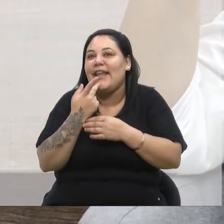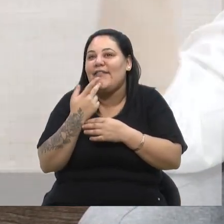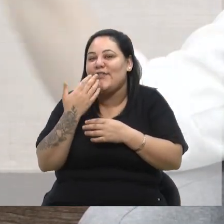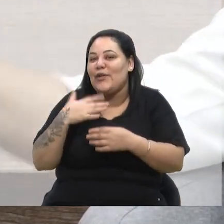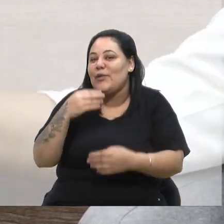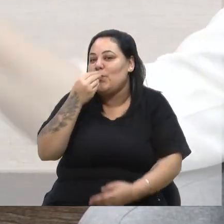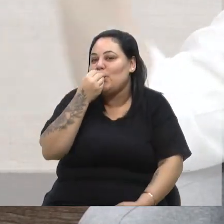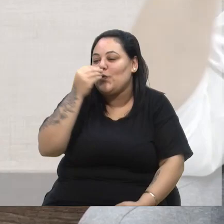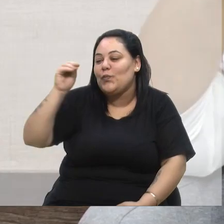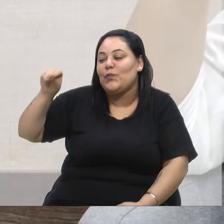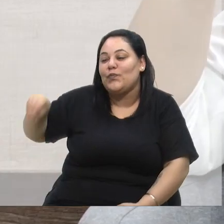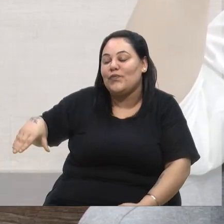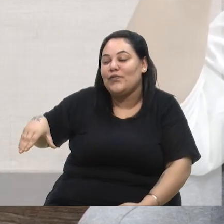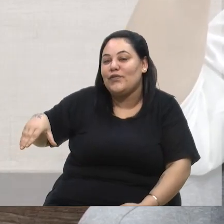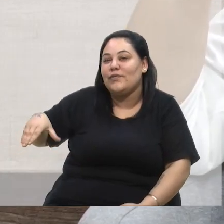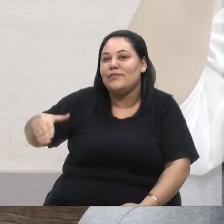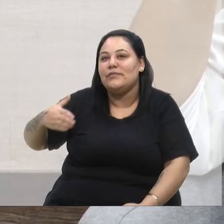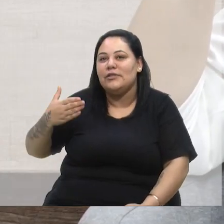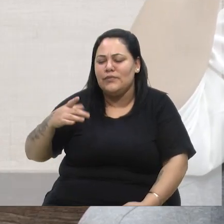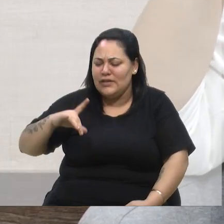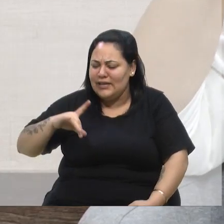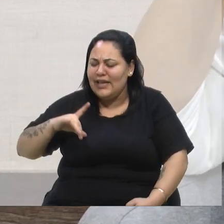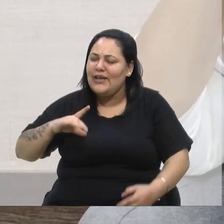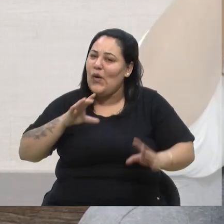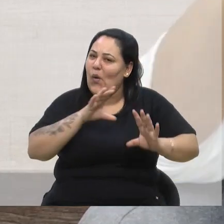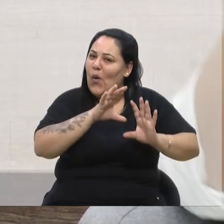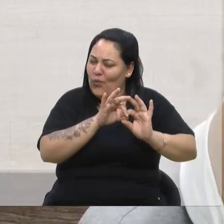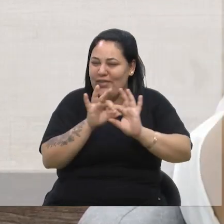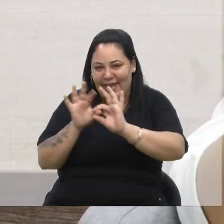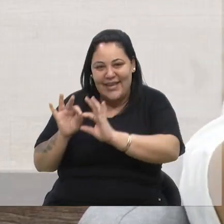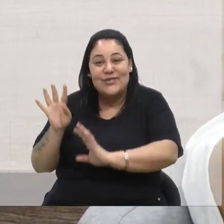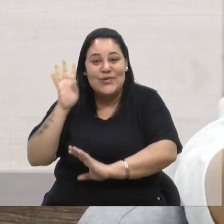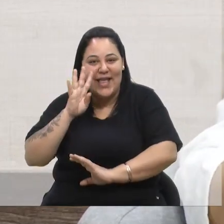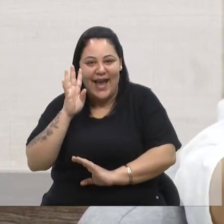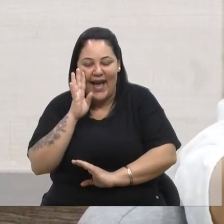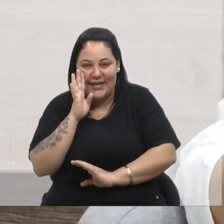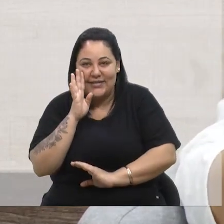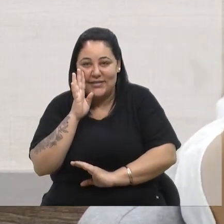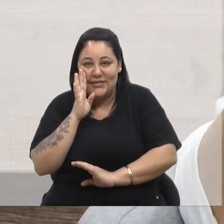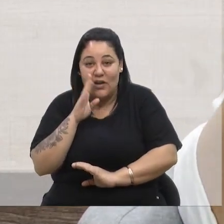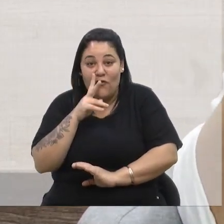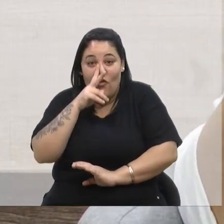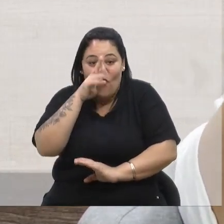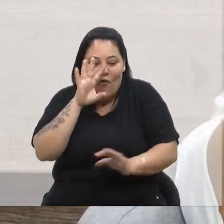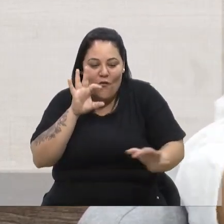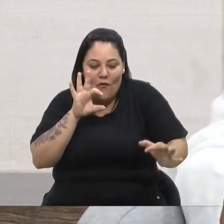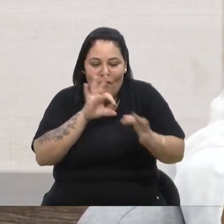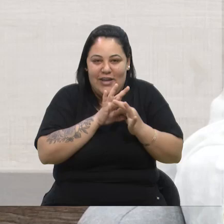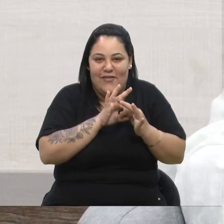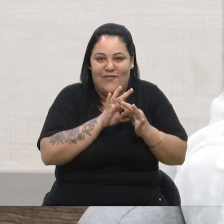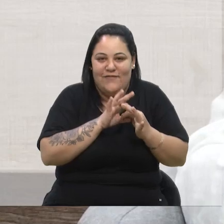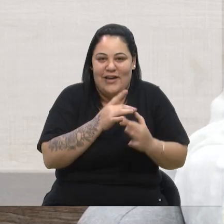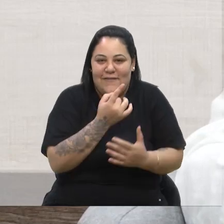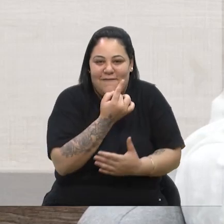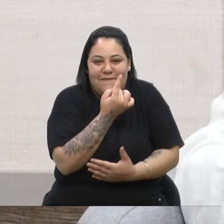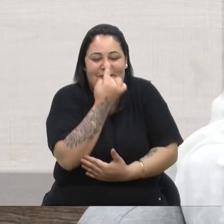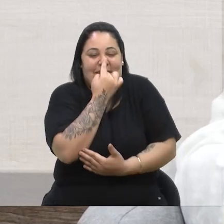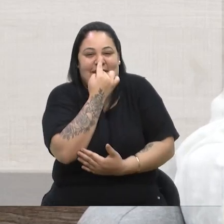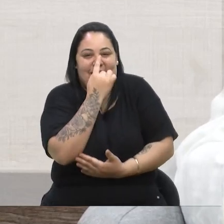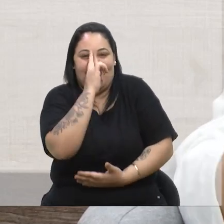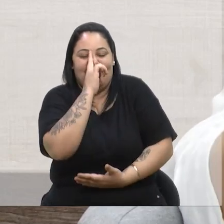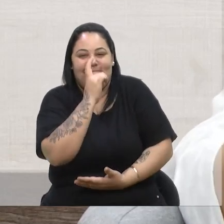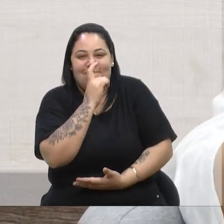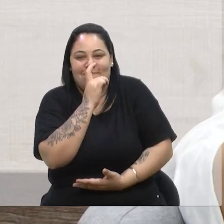bico, né? E colocou no lado. Então, são situações em que fortalece o vínculo, na